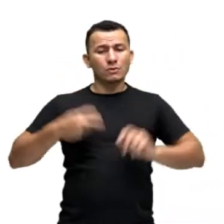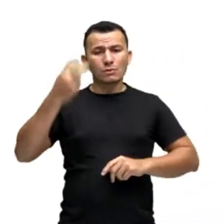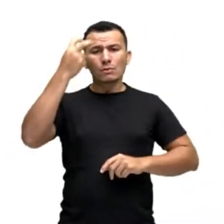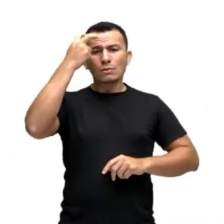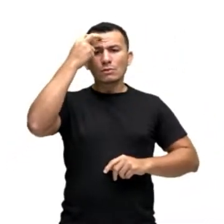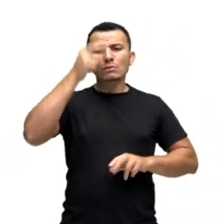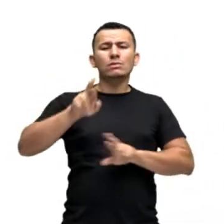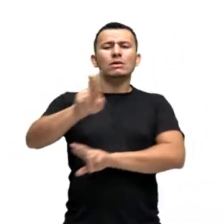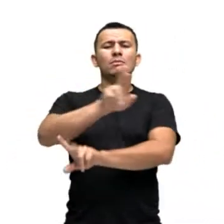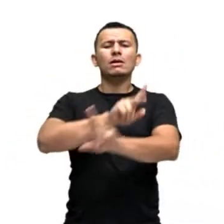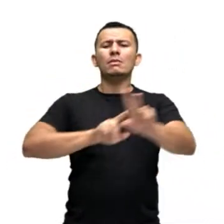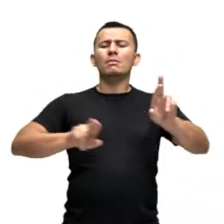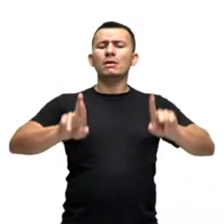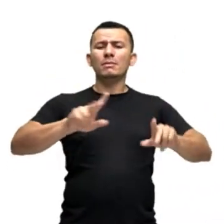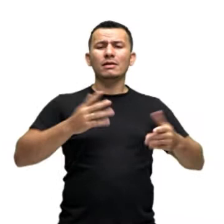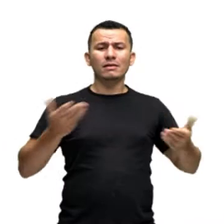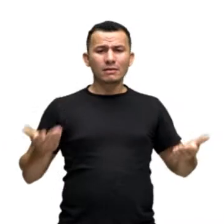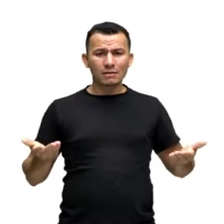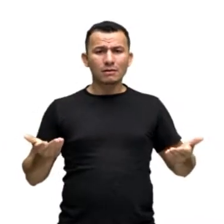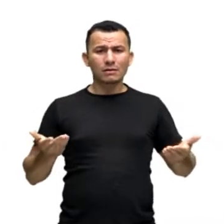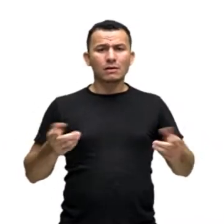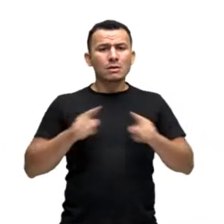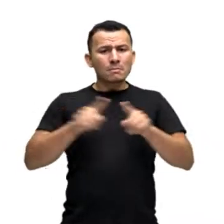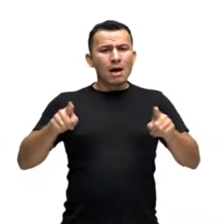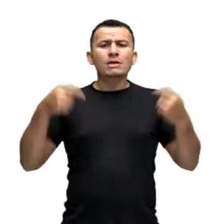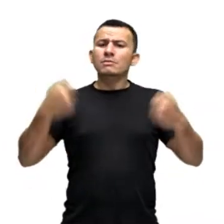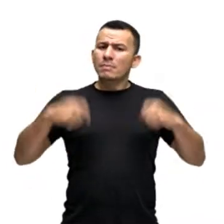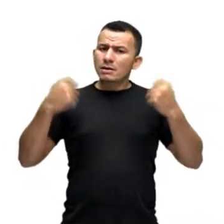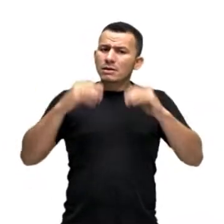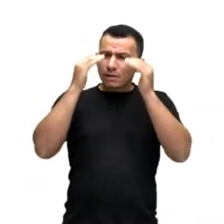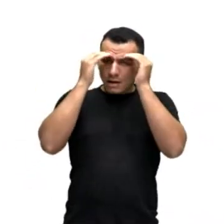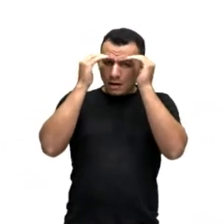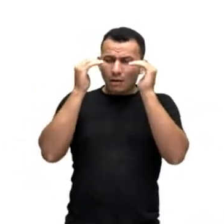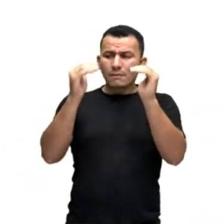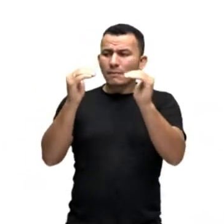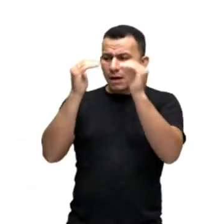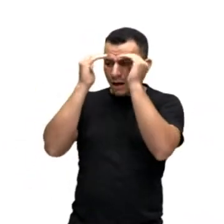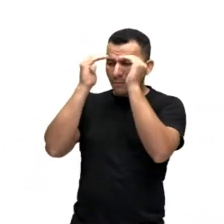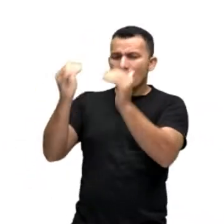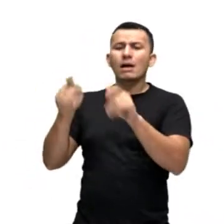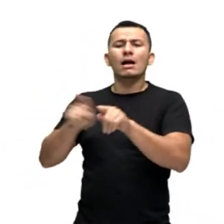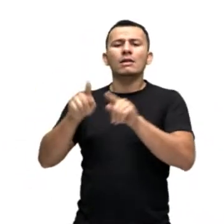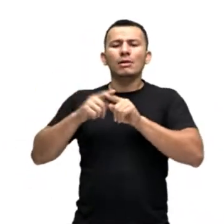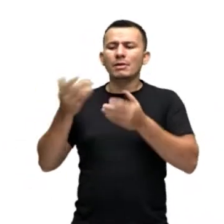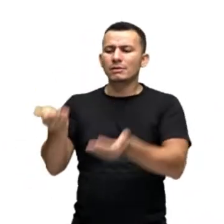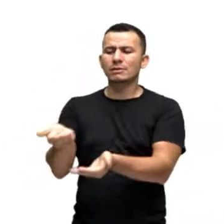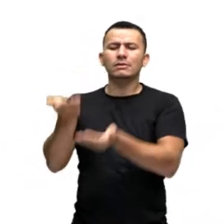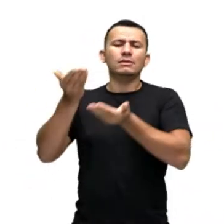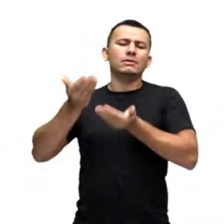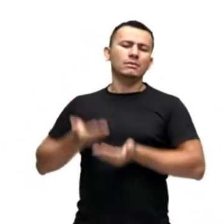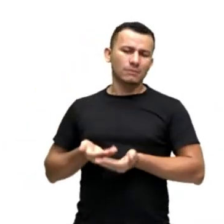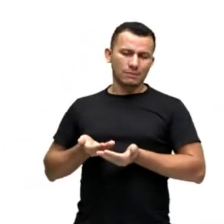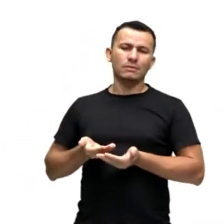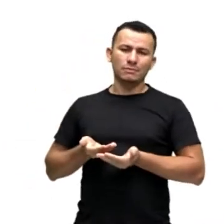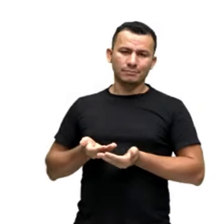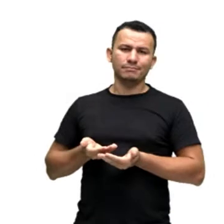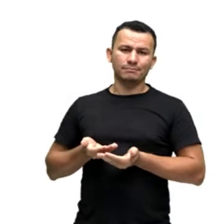que em tese deveriam se respeitar e deveriam se acolher né